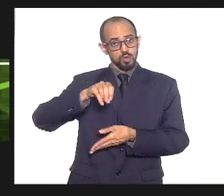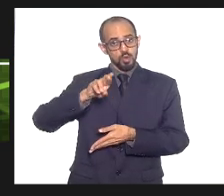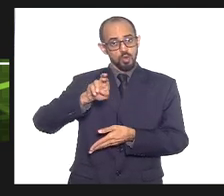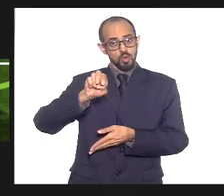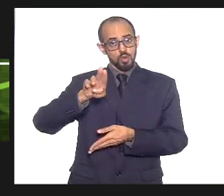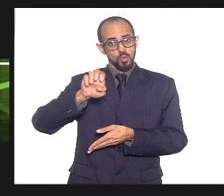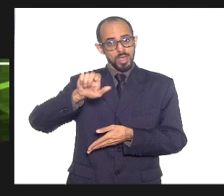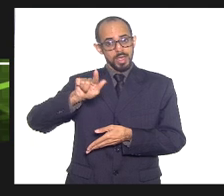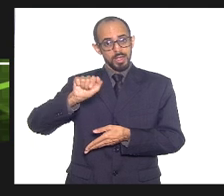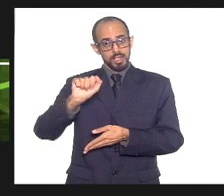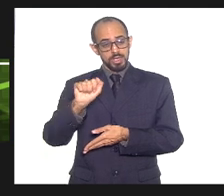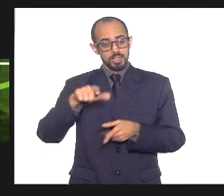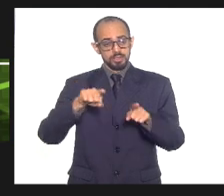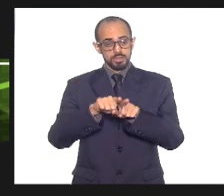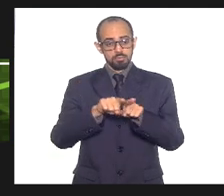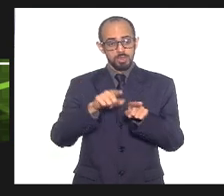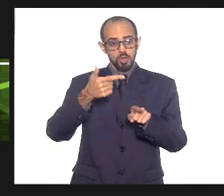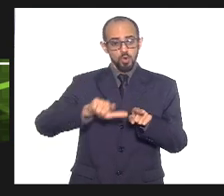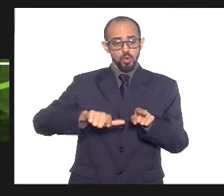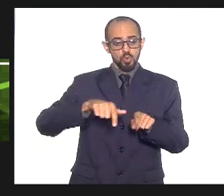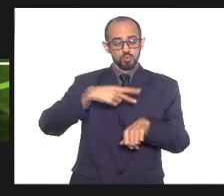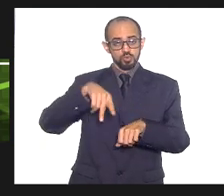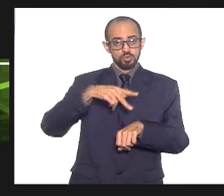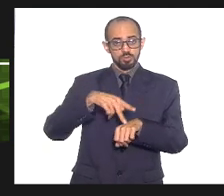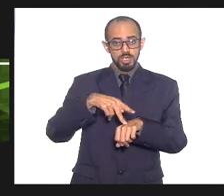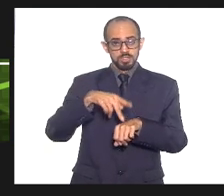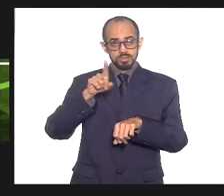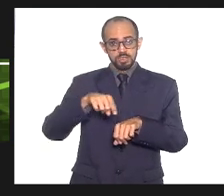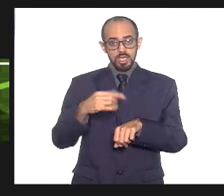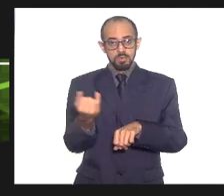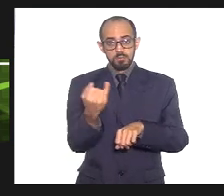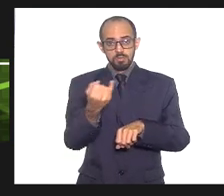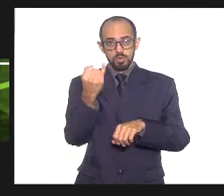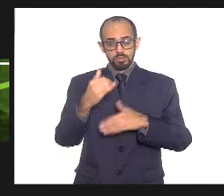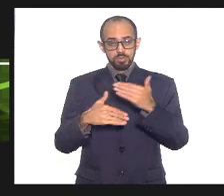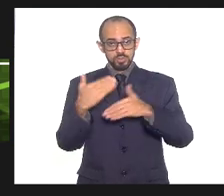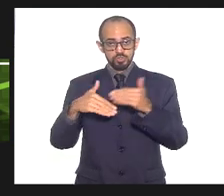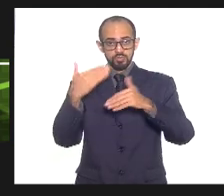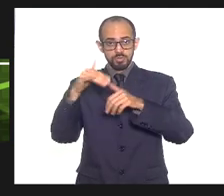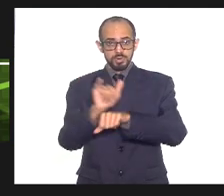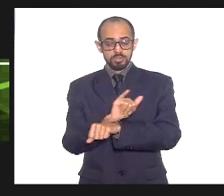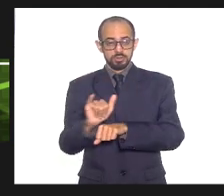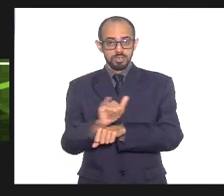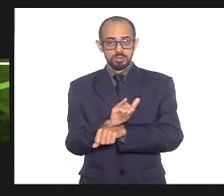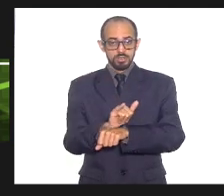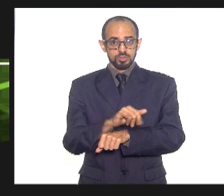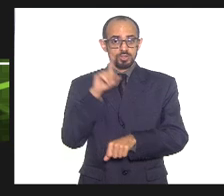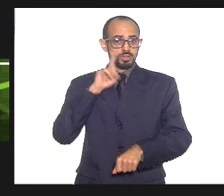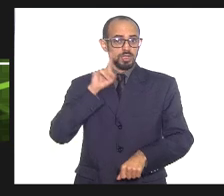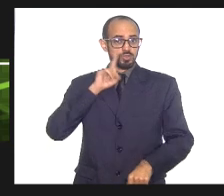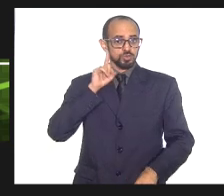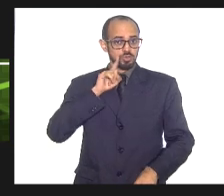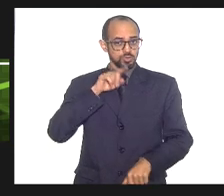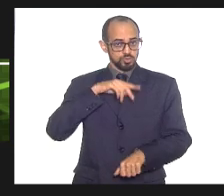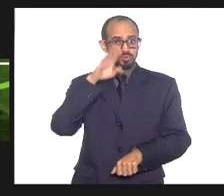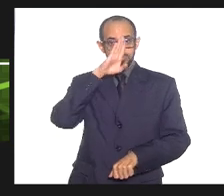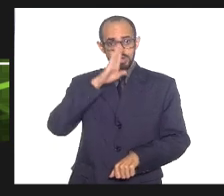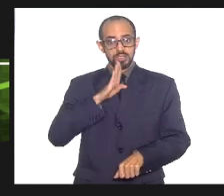portfólio internacional, dois países que são considerados chaves para o desenvolvimento estratégico da Equinor: Estados Unidos e